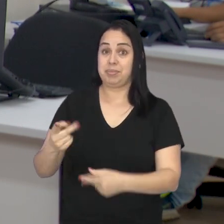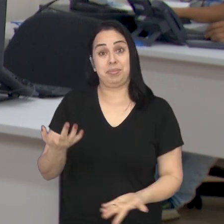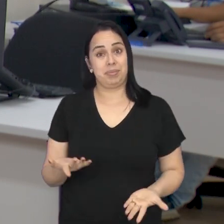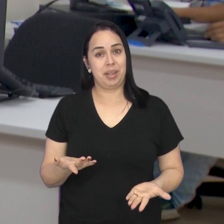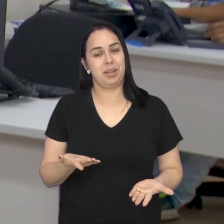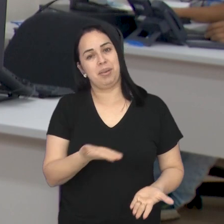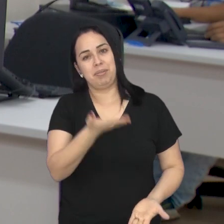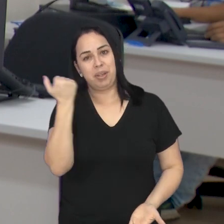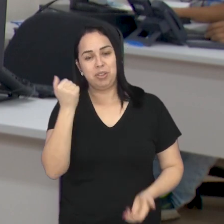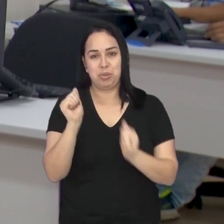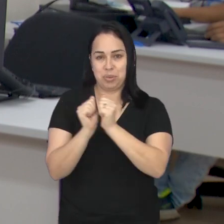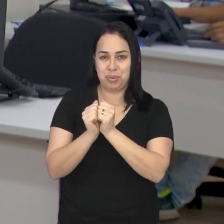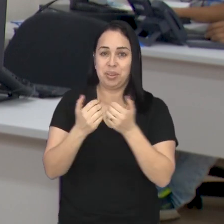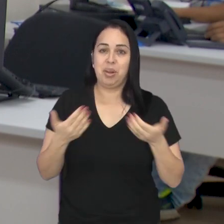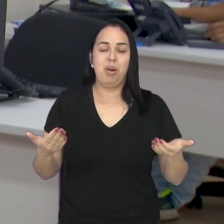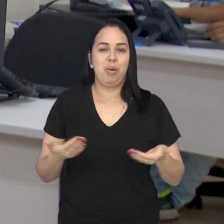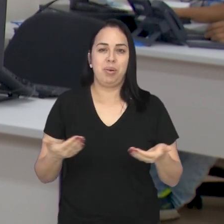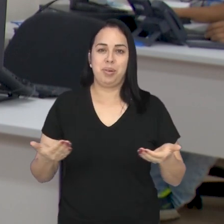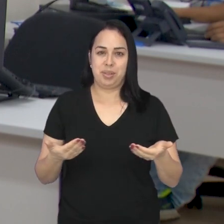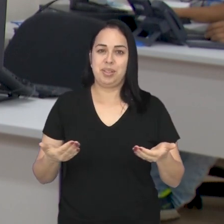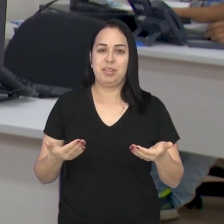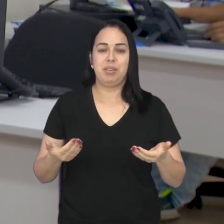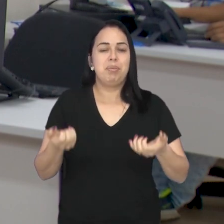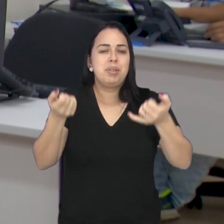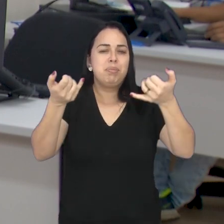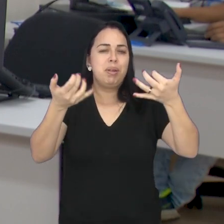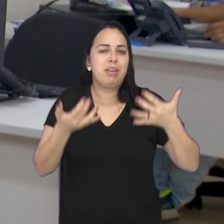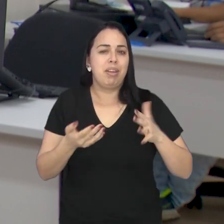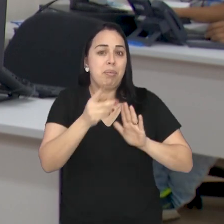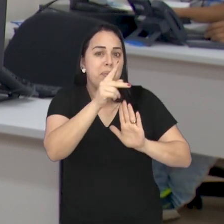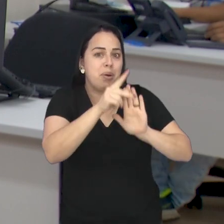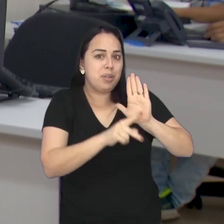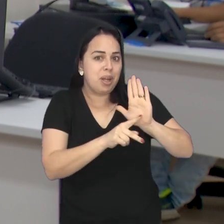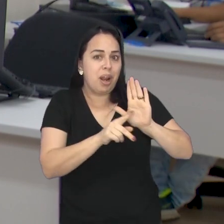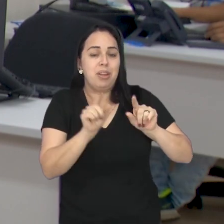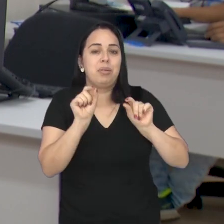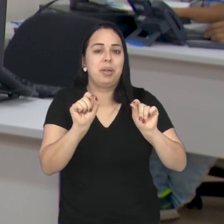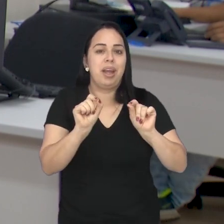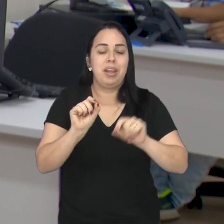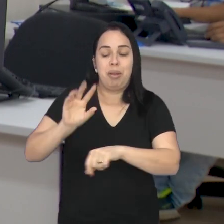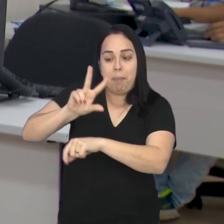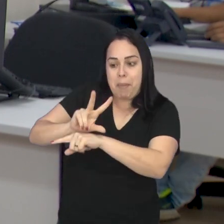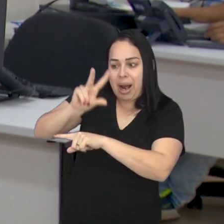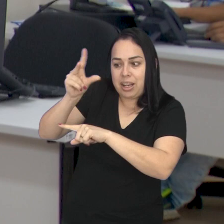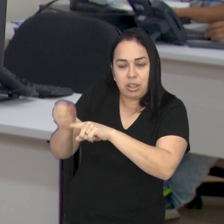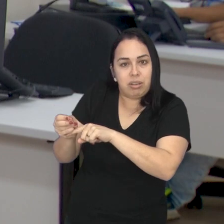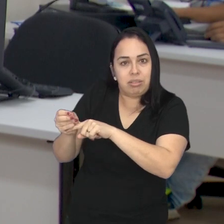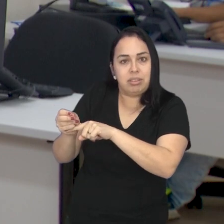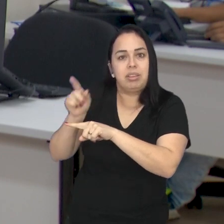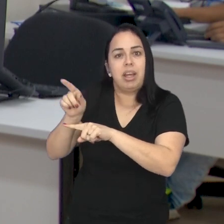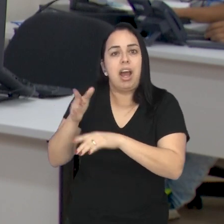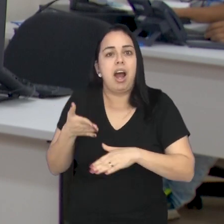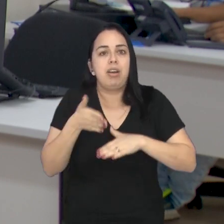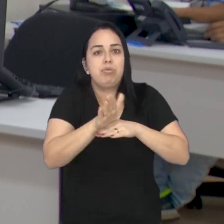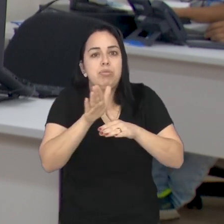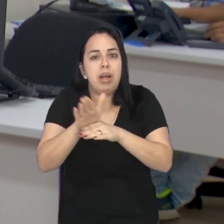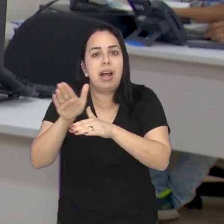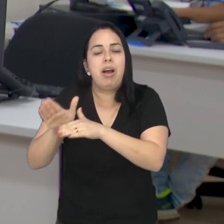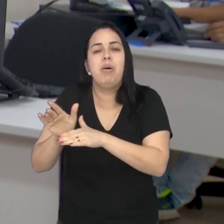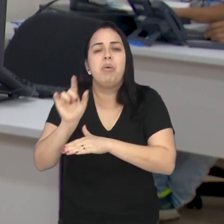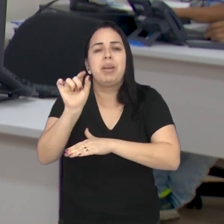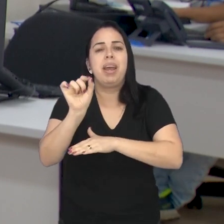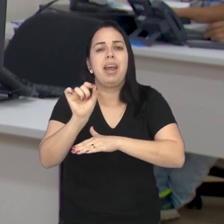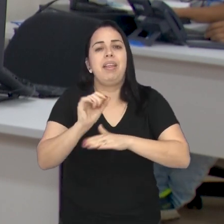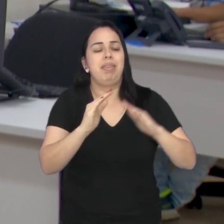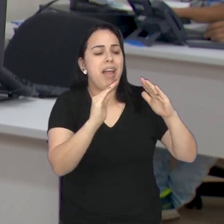Então, segue com a gente. Hoje, inclusive, vamos falar de um projeto do Parque Tecnológico que quer ajudar a resolver o problema de perda